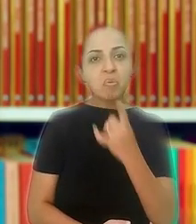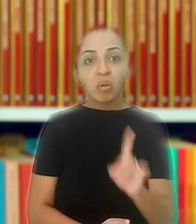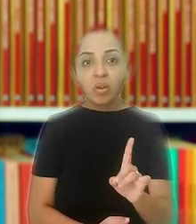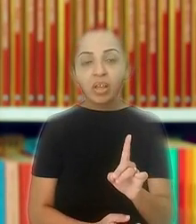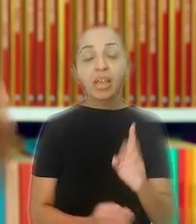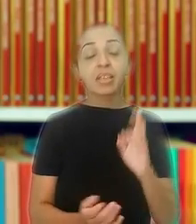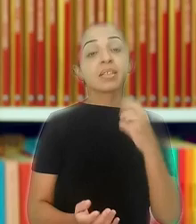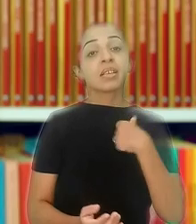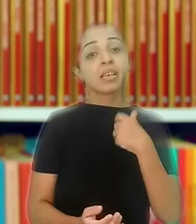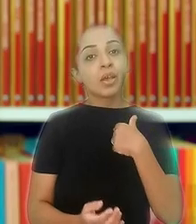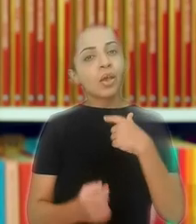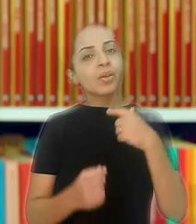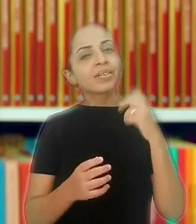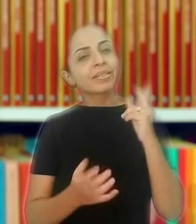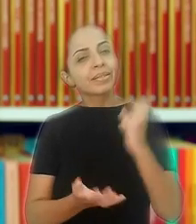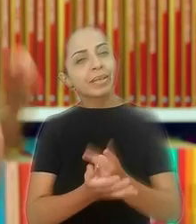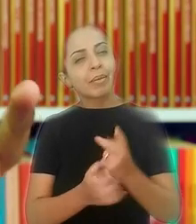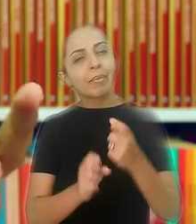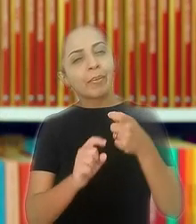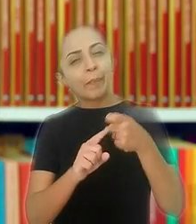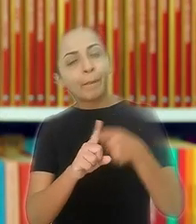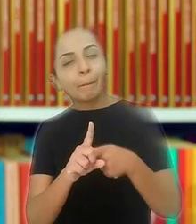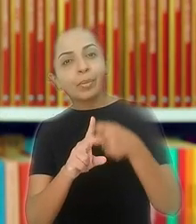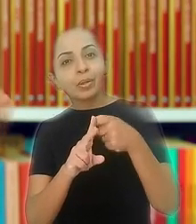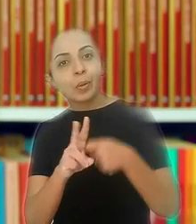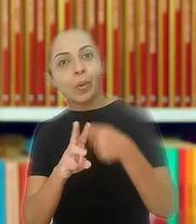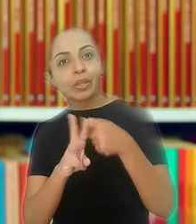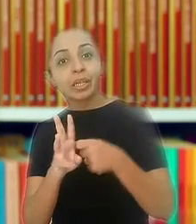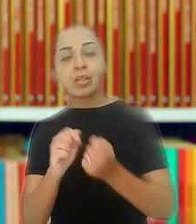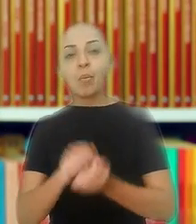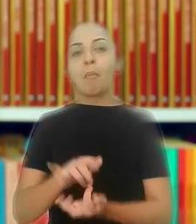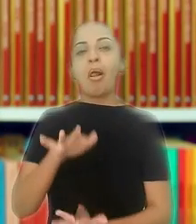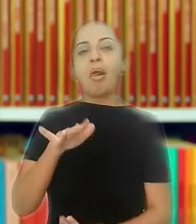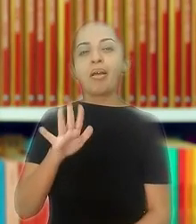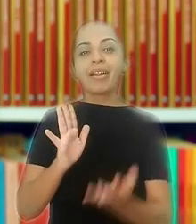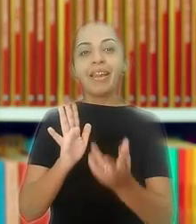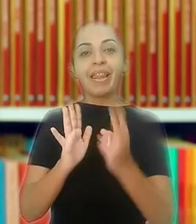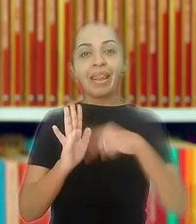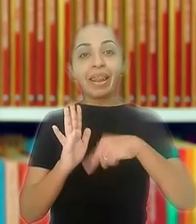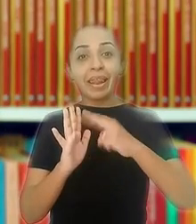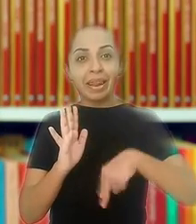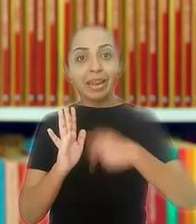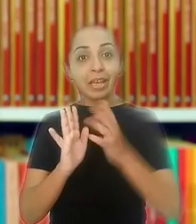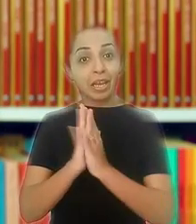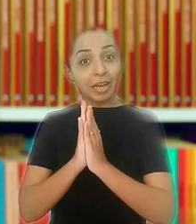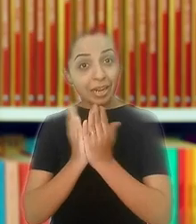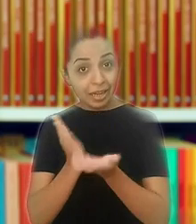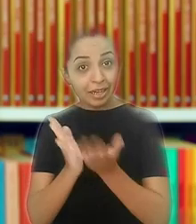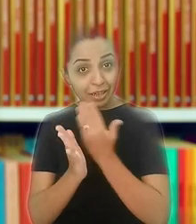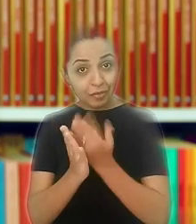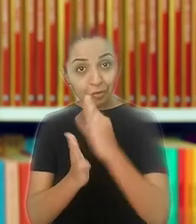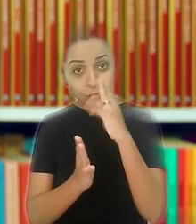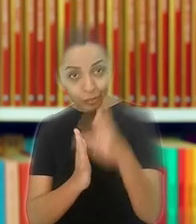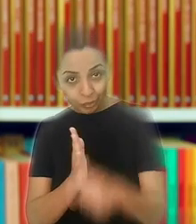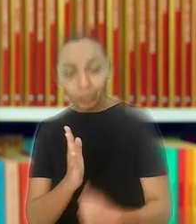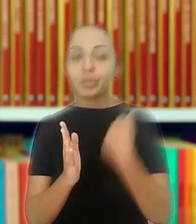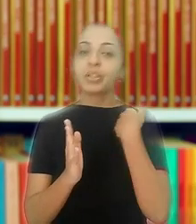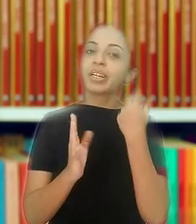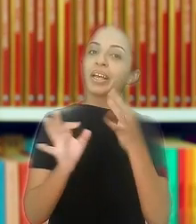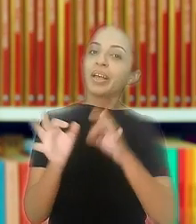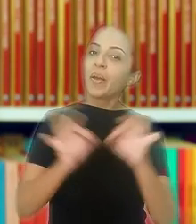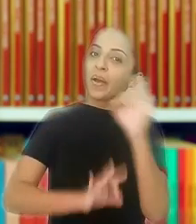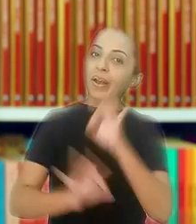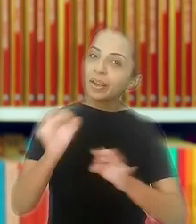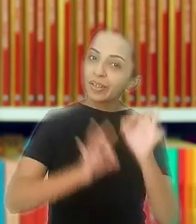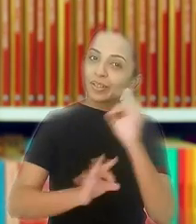em que de tempos em tempos passa um dois três meses eu acumulo e mostro aqui tudo que eu li para vocês sempre